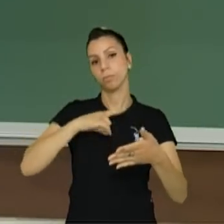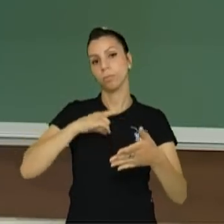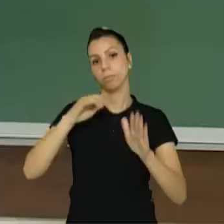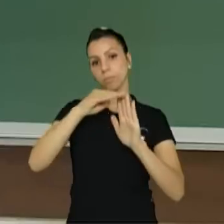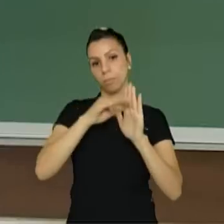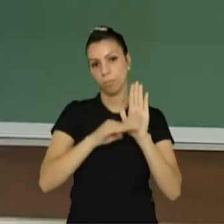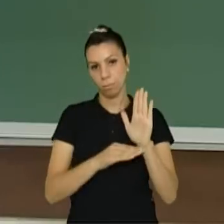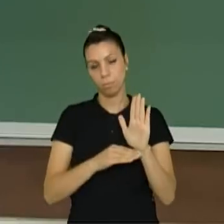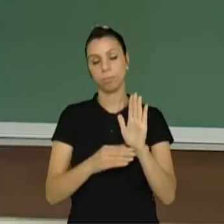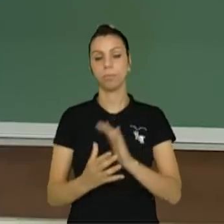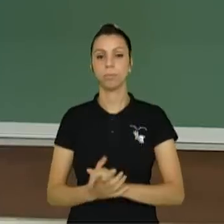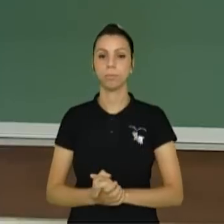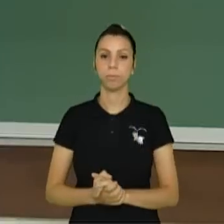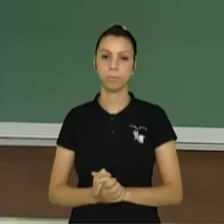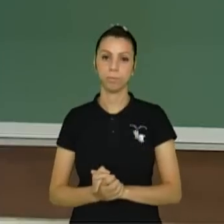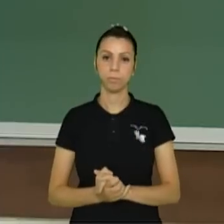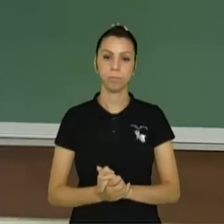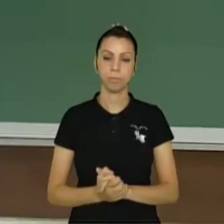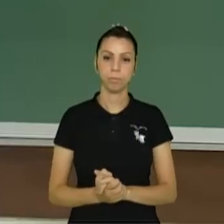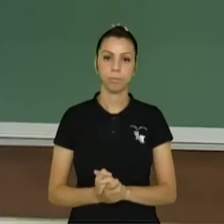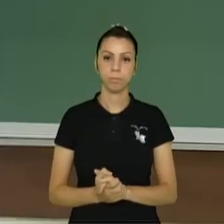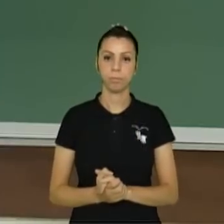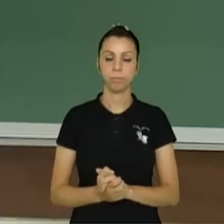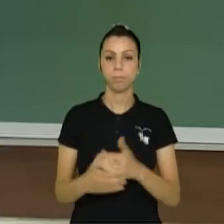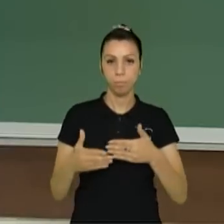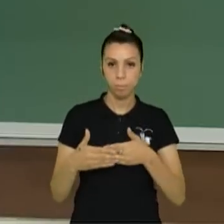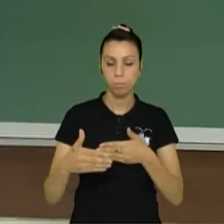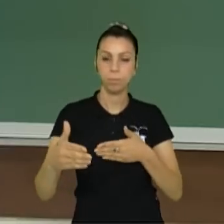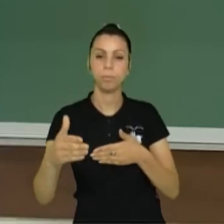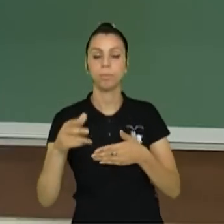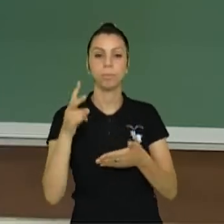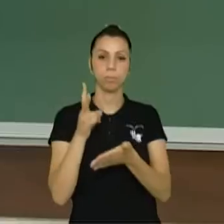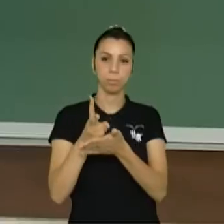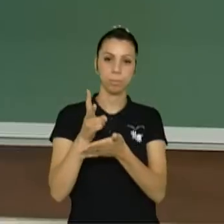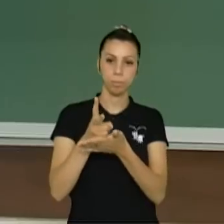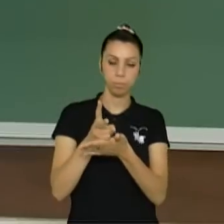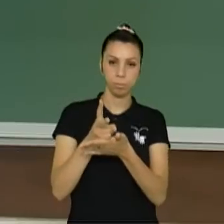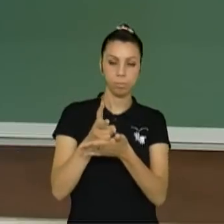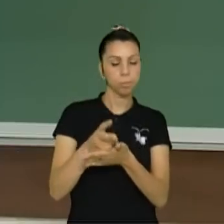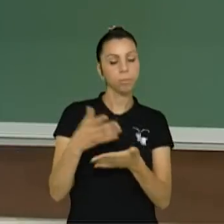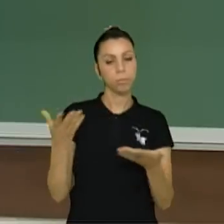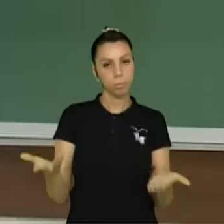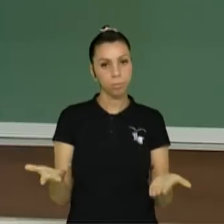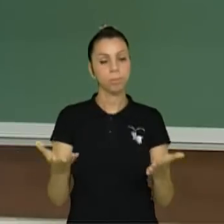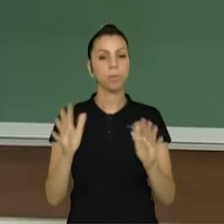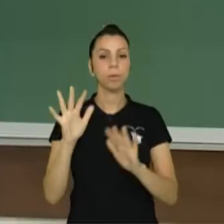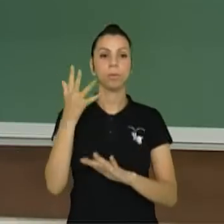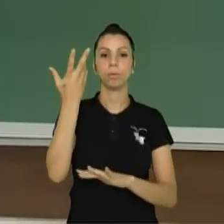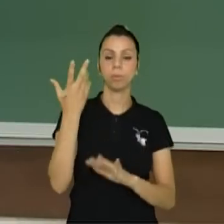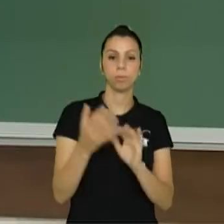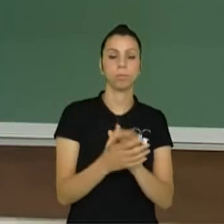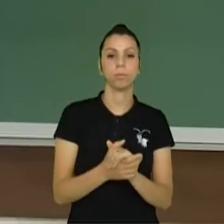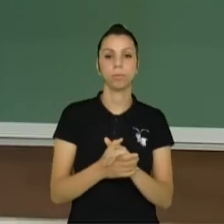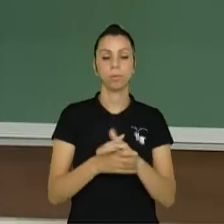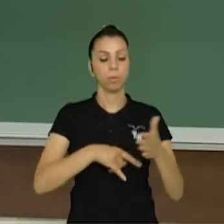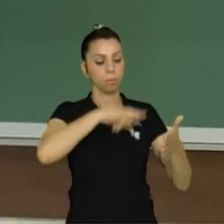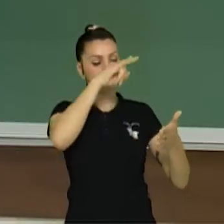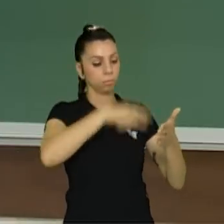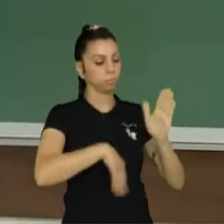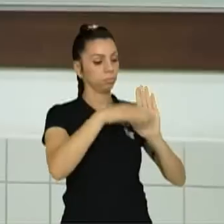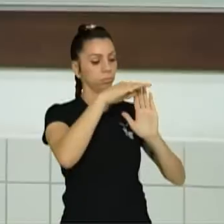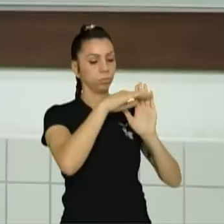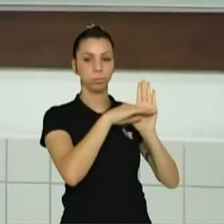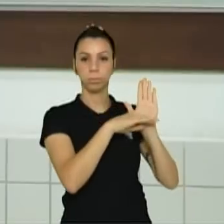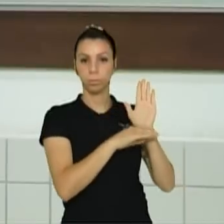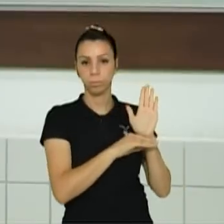missões. Muito bem, avançando, o que vai acontecer? Com base nesse regulamento,